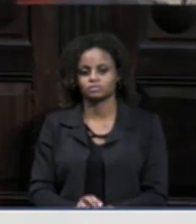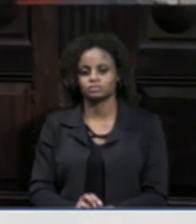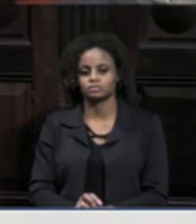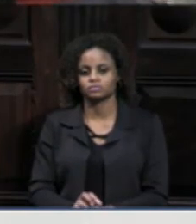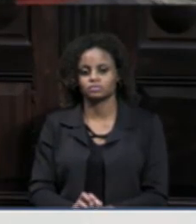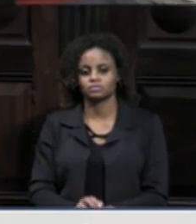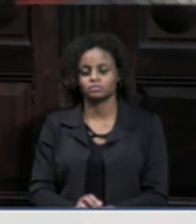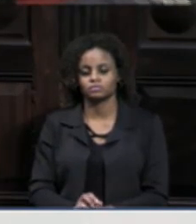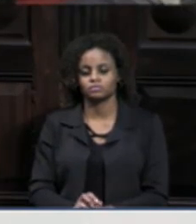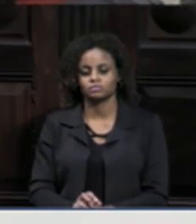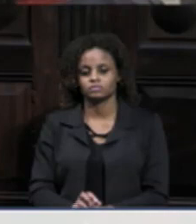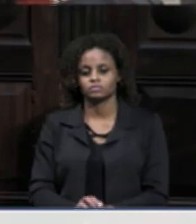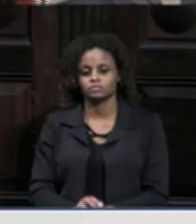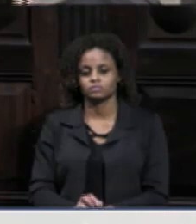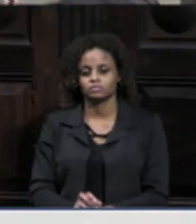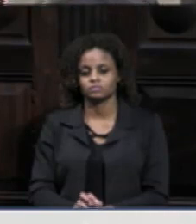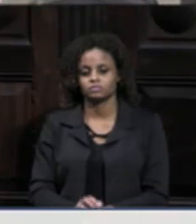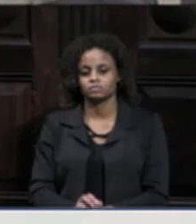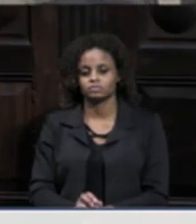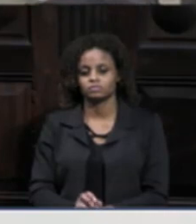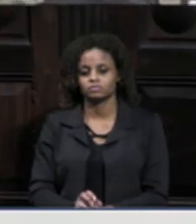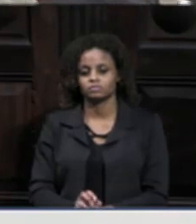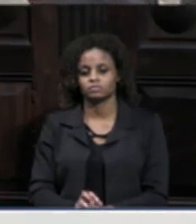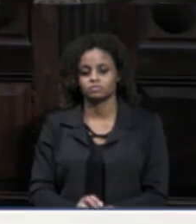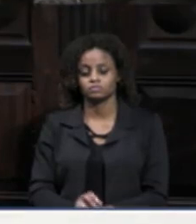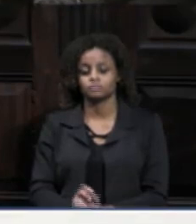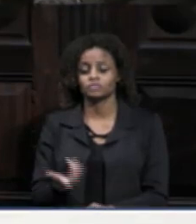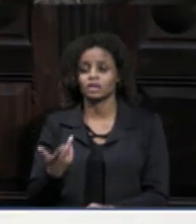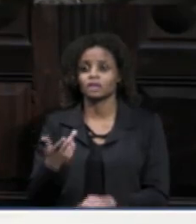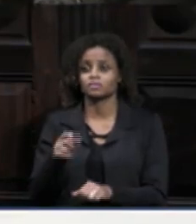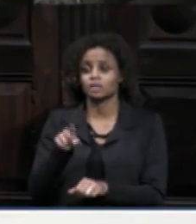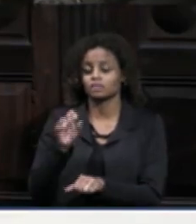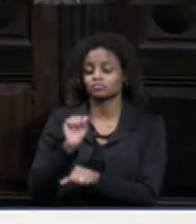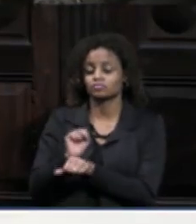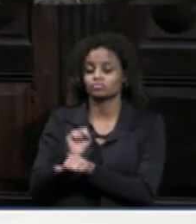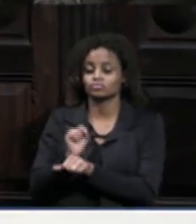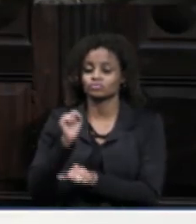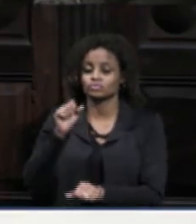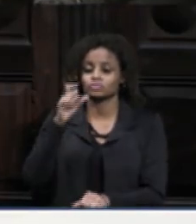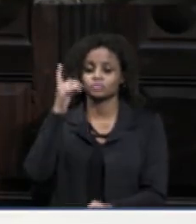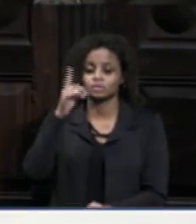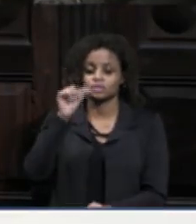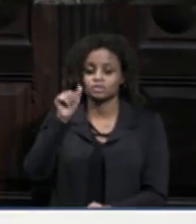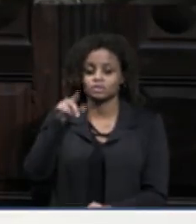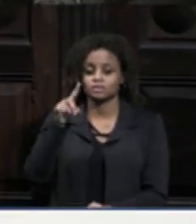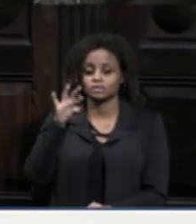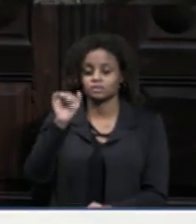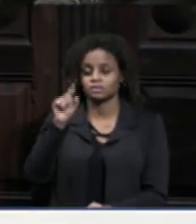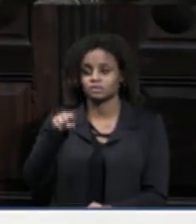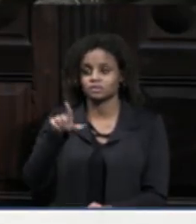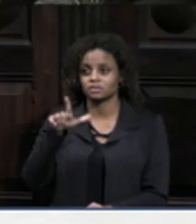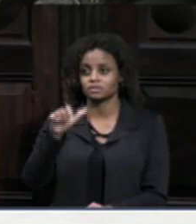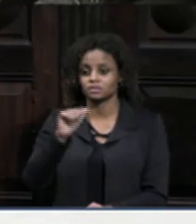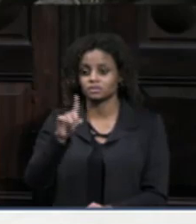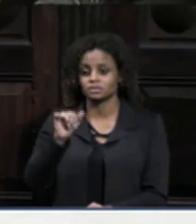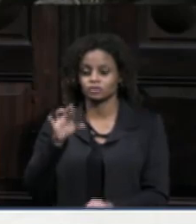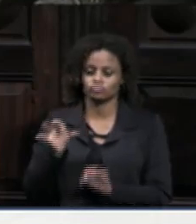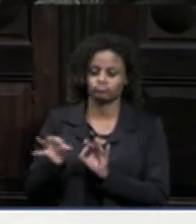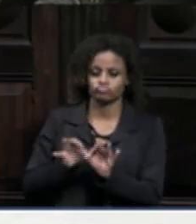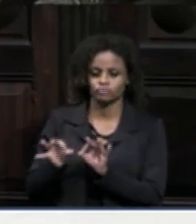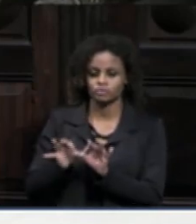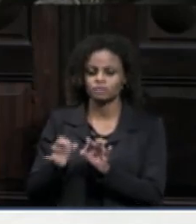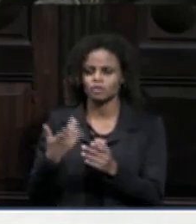Presidente, enquanto o deputado André Lazzaroni se prepara para dar o parecer pela Comissão de Educação, Vossa Excelência me permite fazer